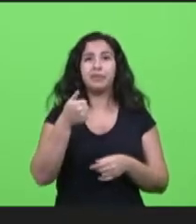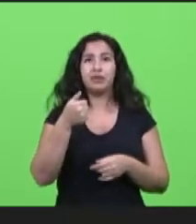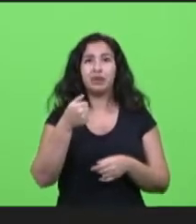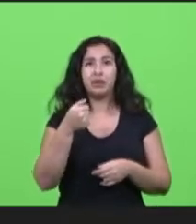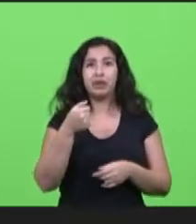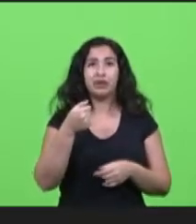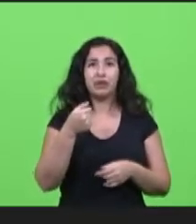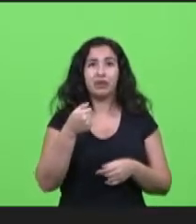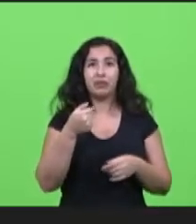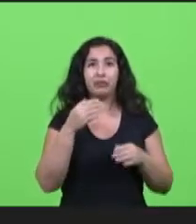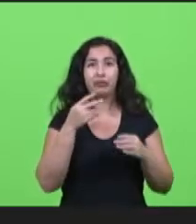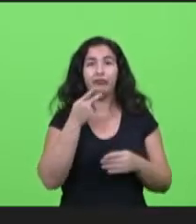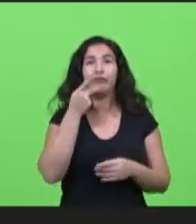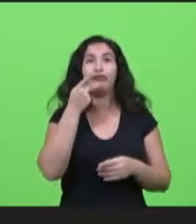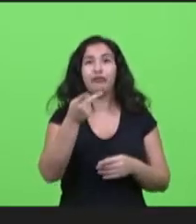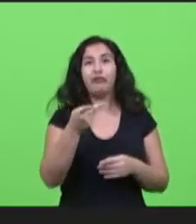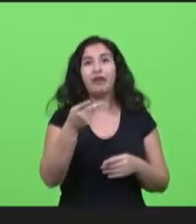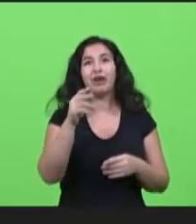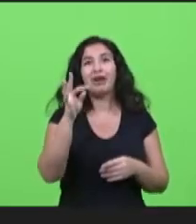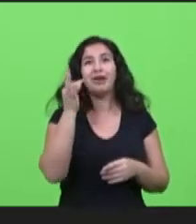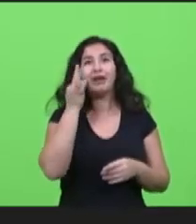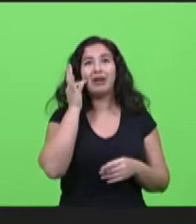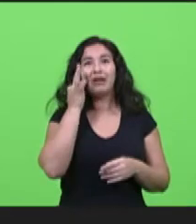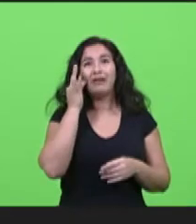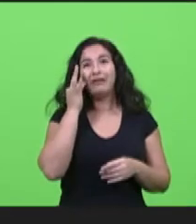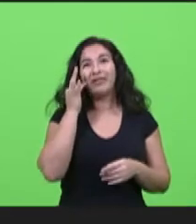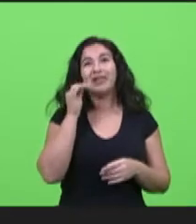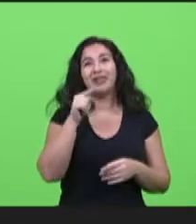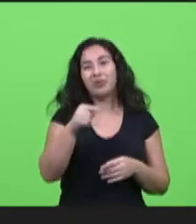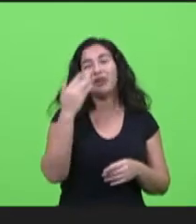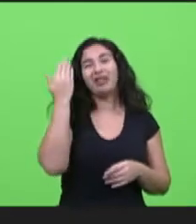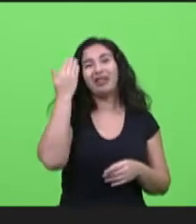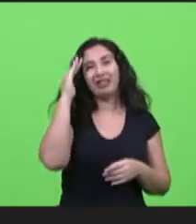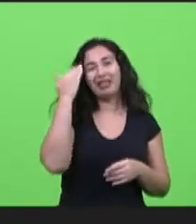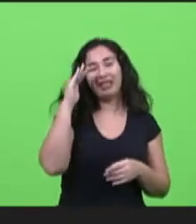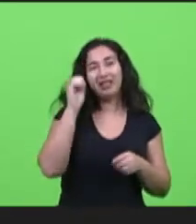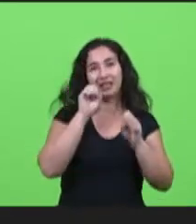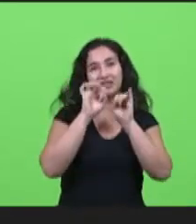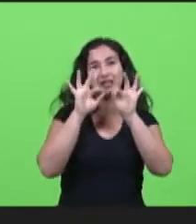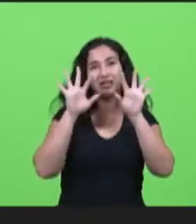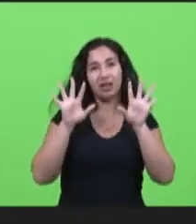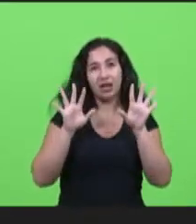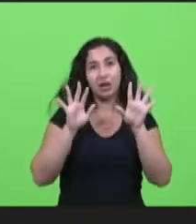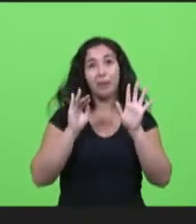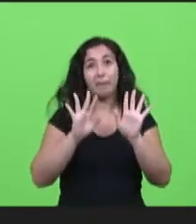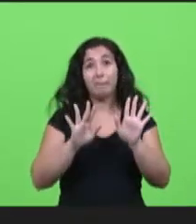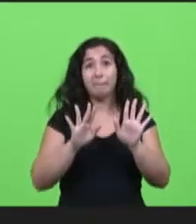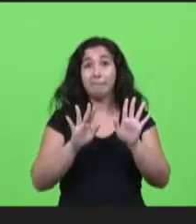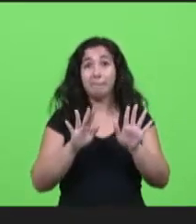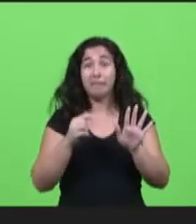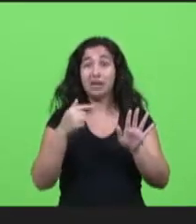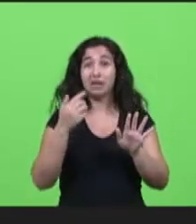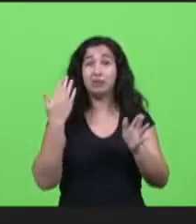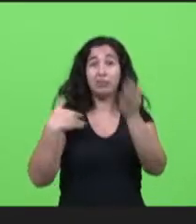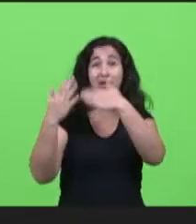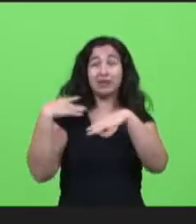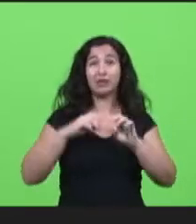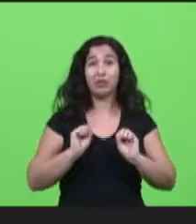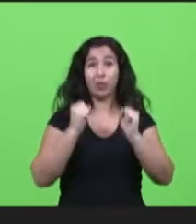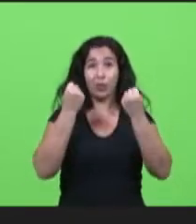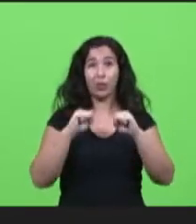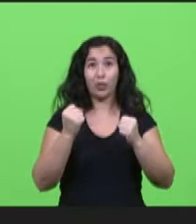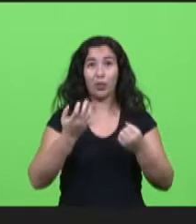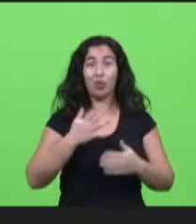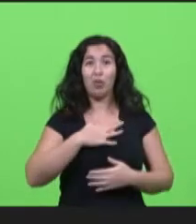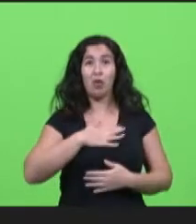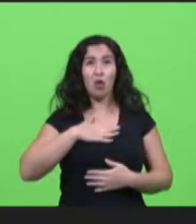campo do Fernando aí, que é o professor, o entendedor do assunto, né? Mas eu desde muito cedo sempre pratiquei esportes, gosto de artes marciais, sempre